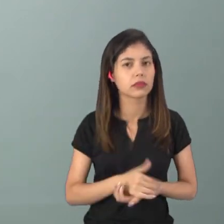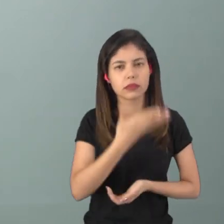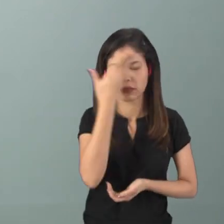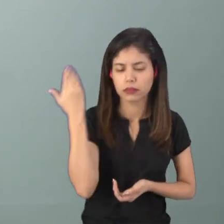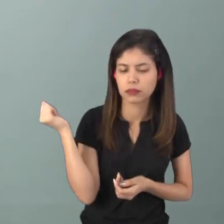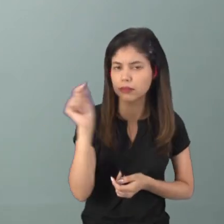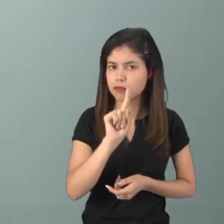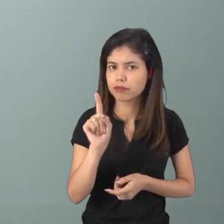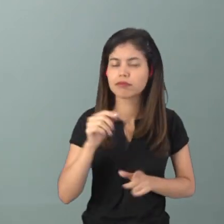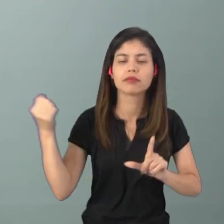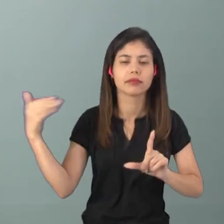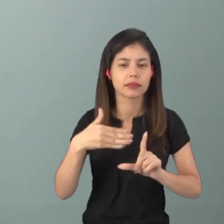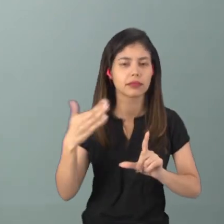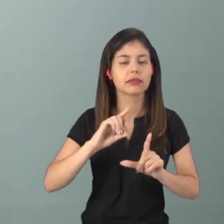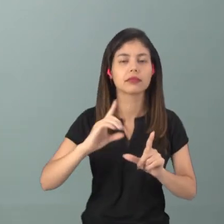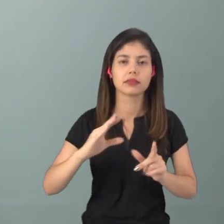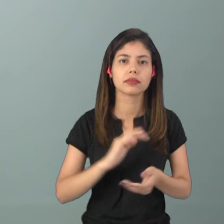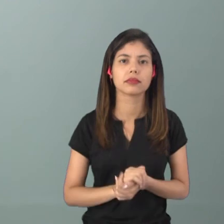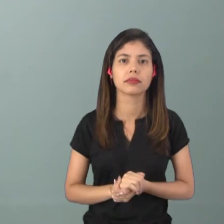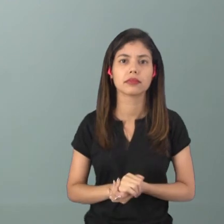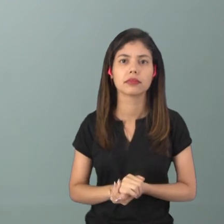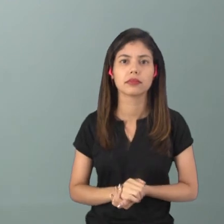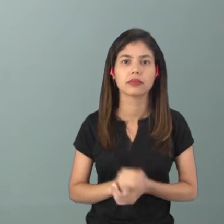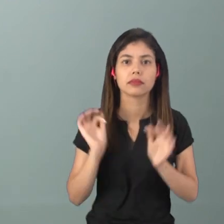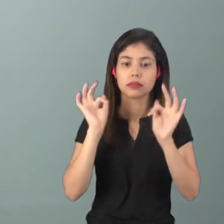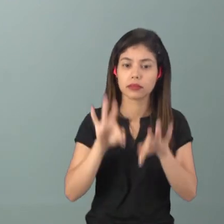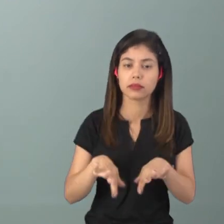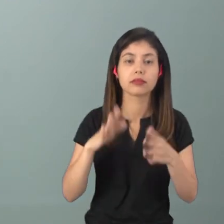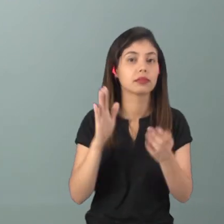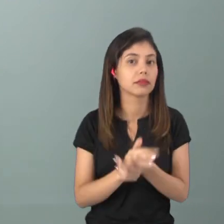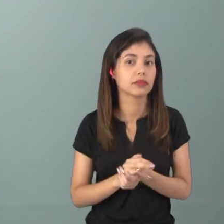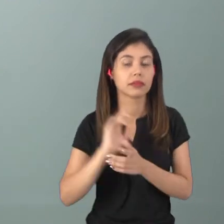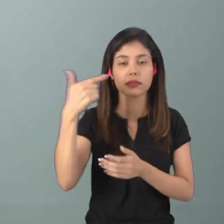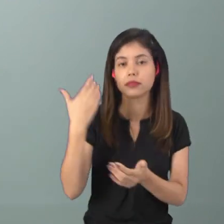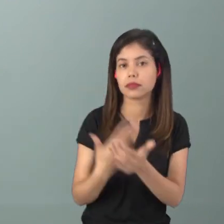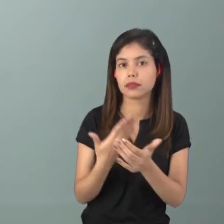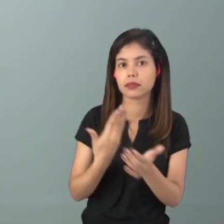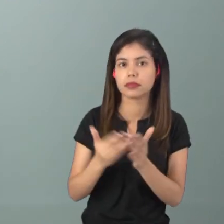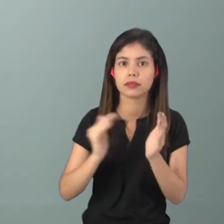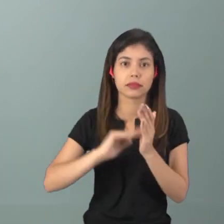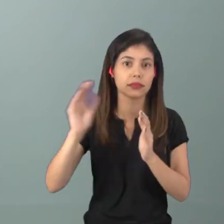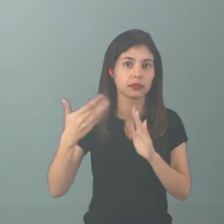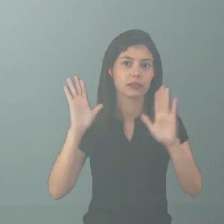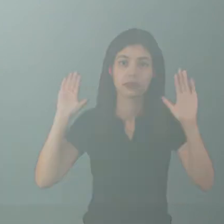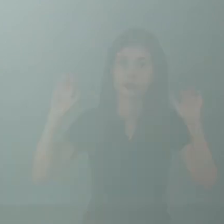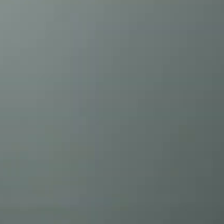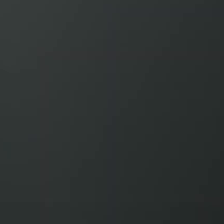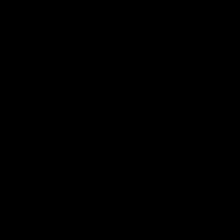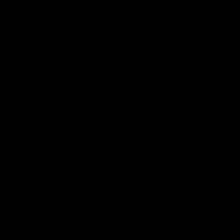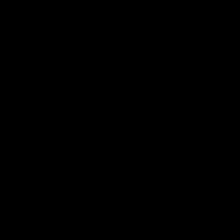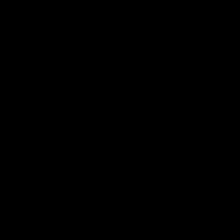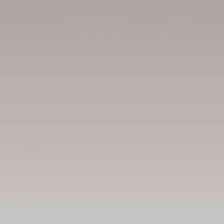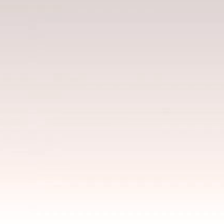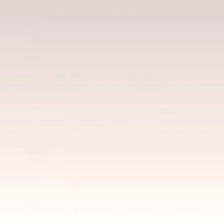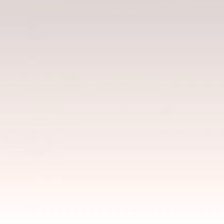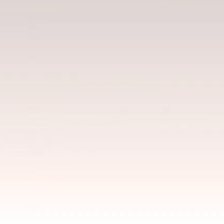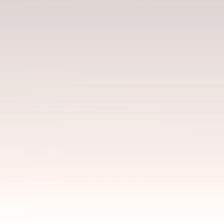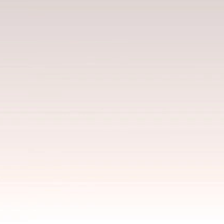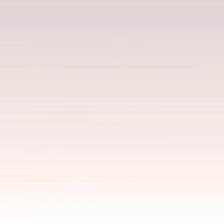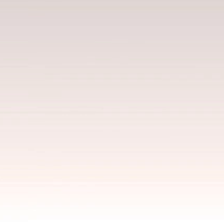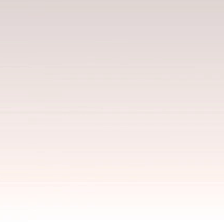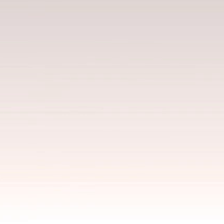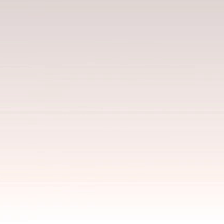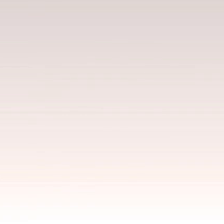deixe de acessar a nossa plataforma Eduque. Fique com a gente aqui nas próximas aulas e até mais. Bons estudos!